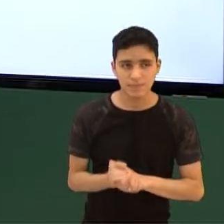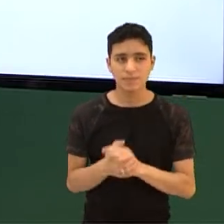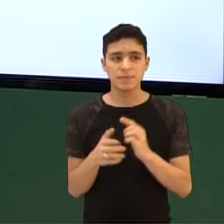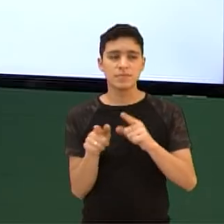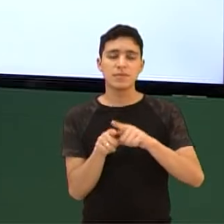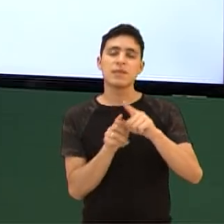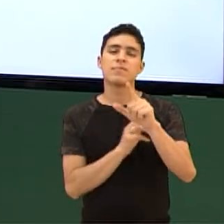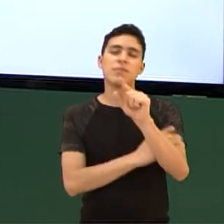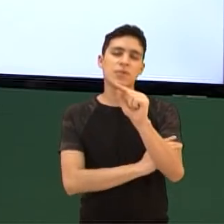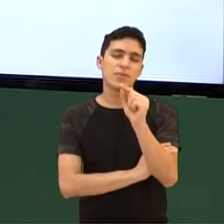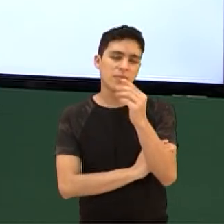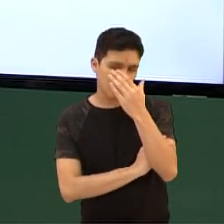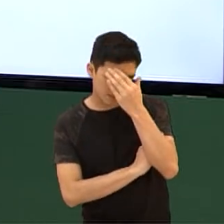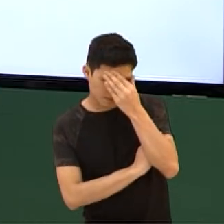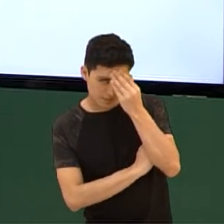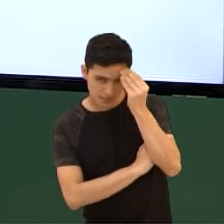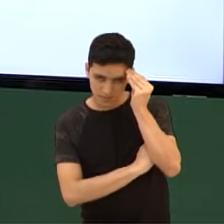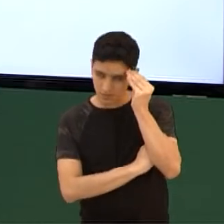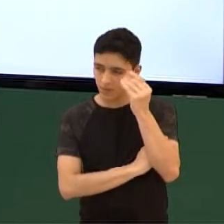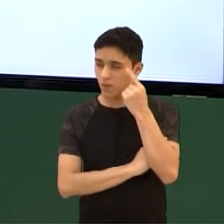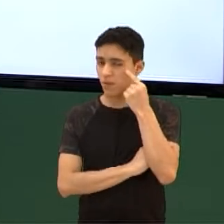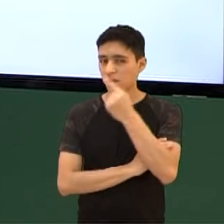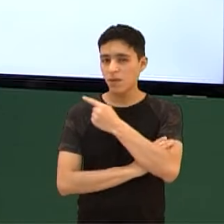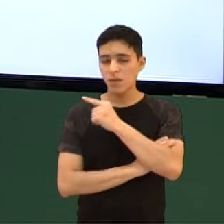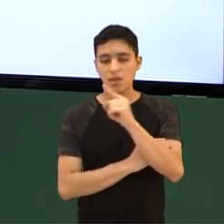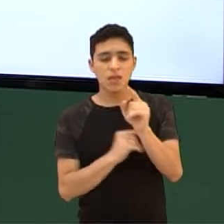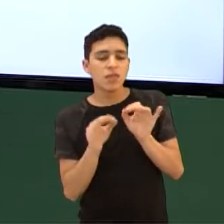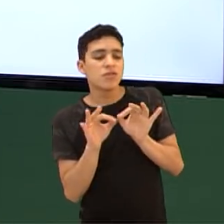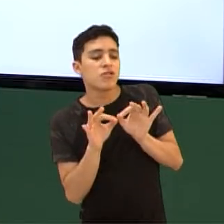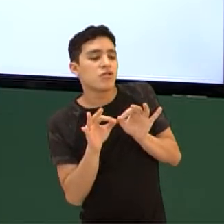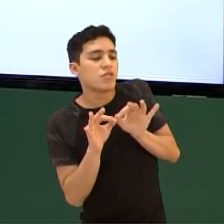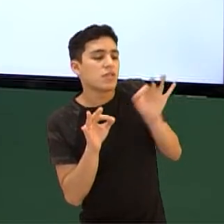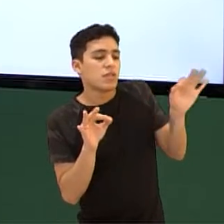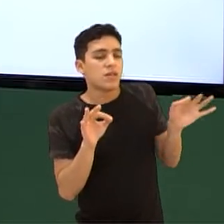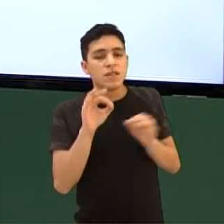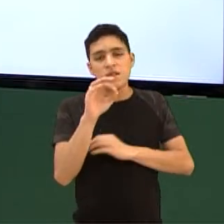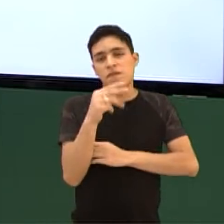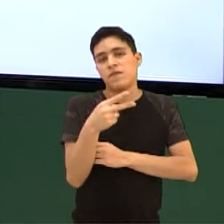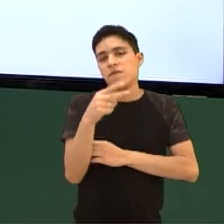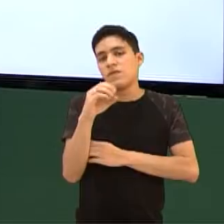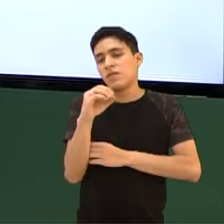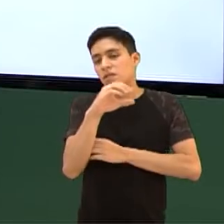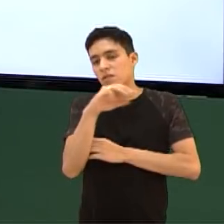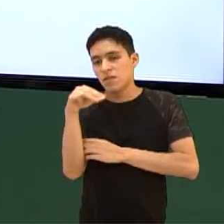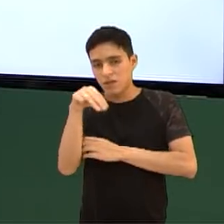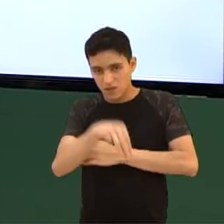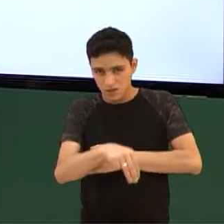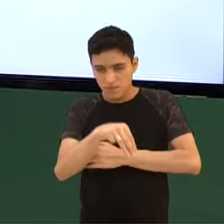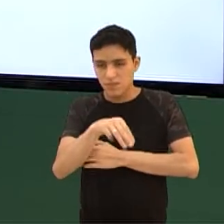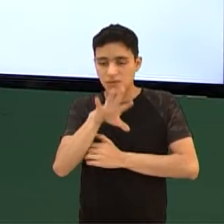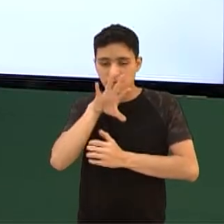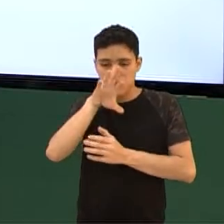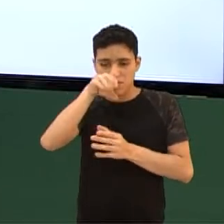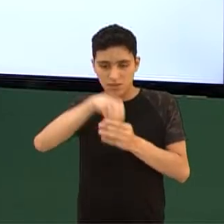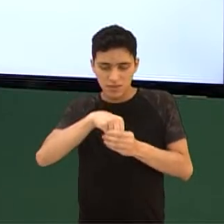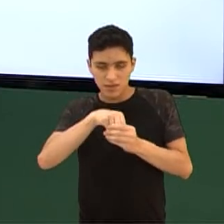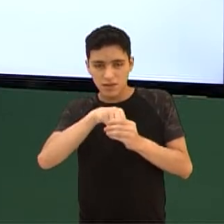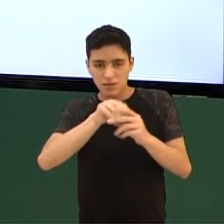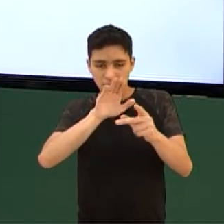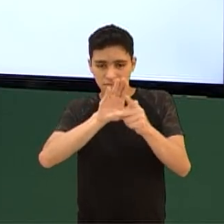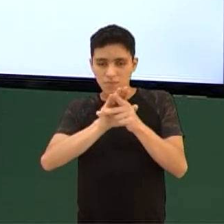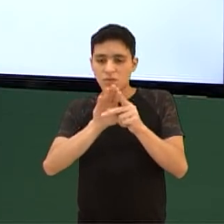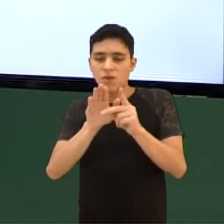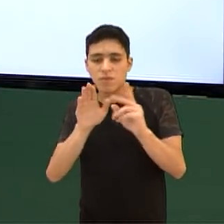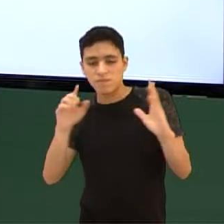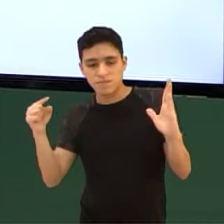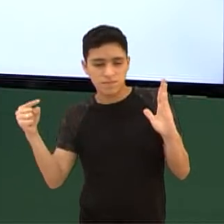acabou esquecendo que a distância que ele percorreu foi de 20 centímetros dentro do projétil, né? Dentro